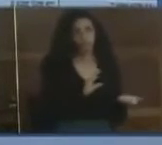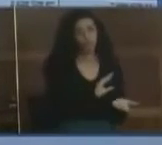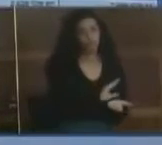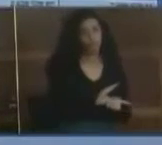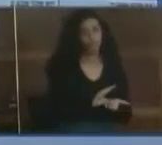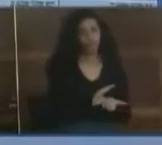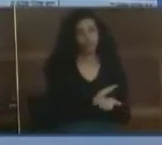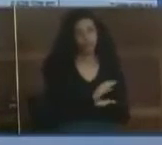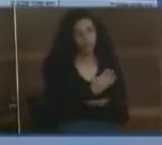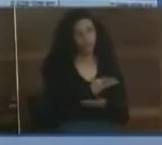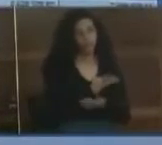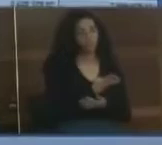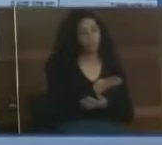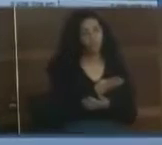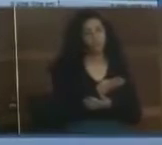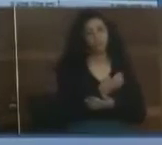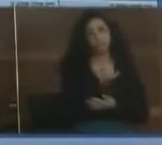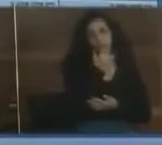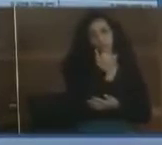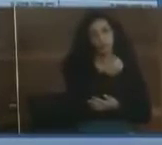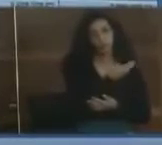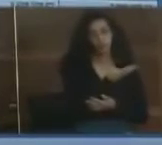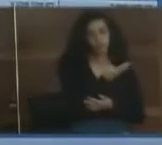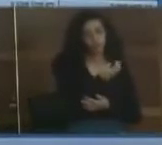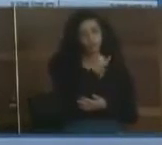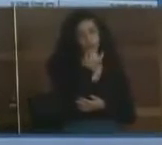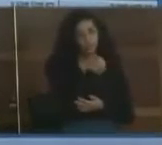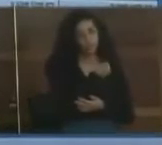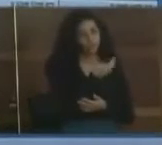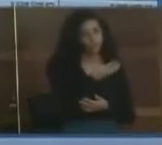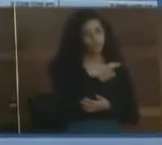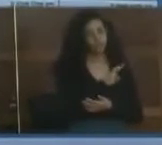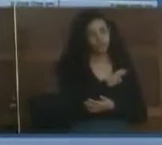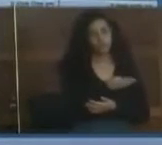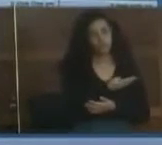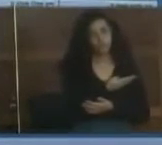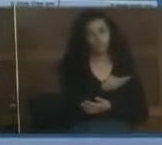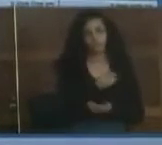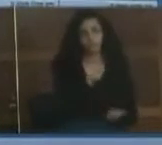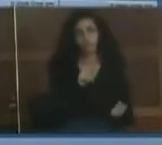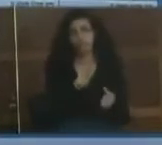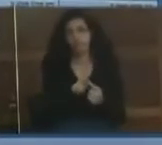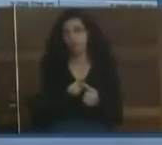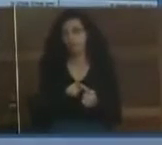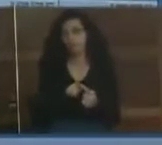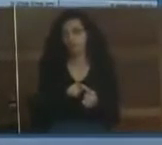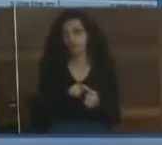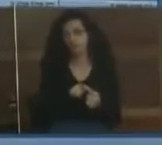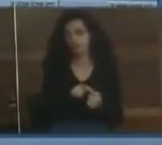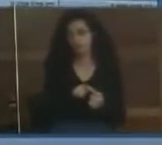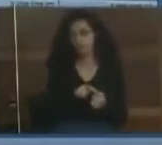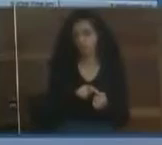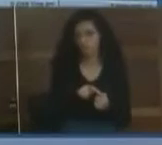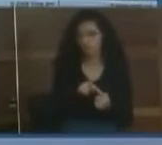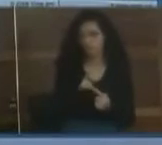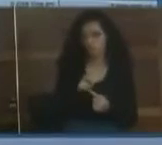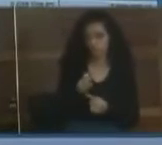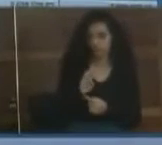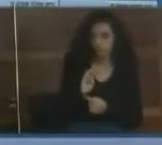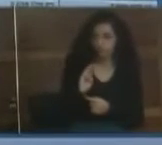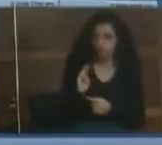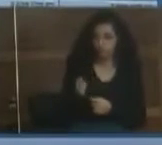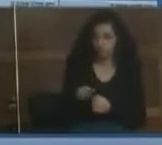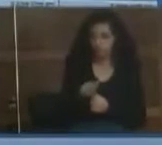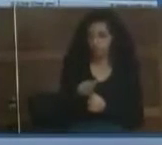pesado atualizada de 40 dias de 14 milhões de 90 mil reais despesa empenhada até o 3º quadrimestre de cinco